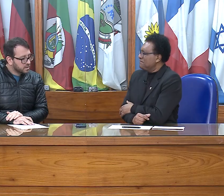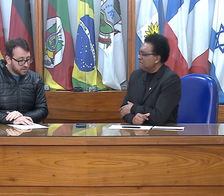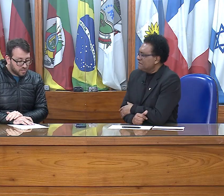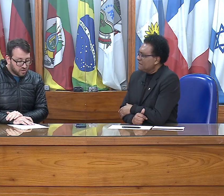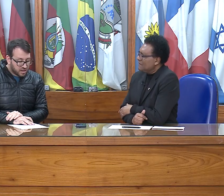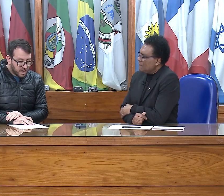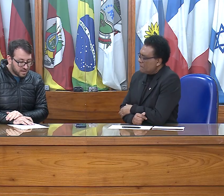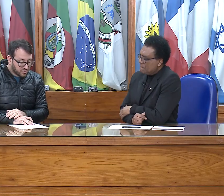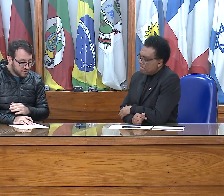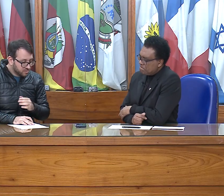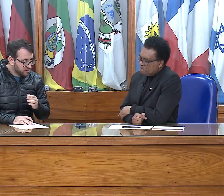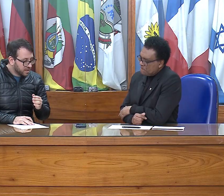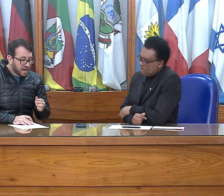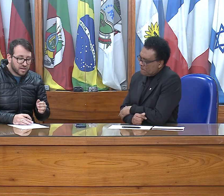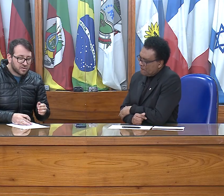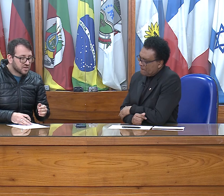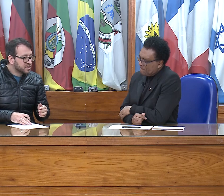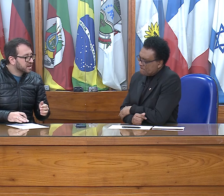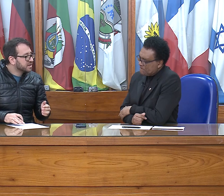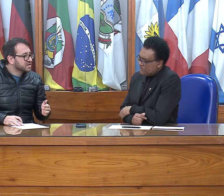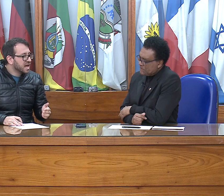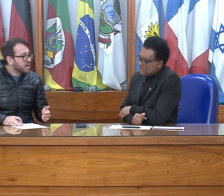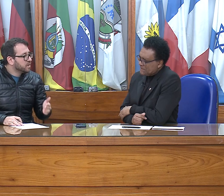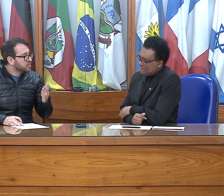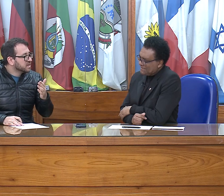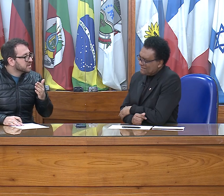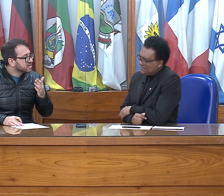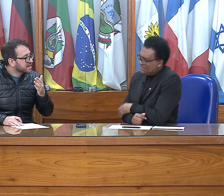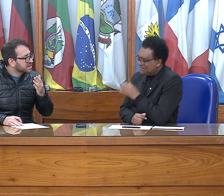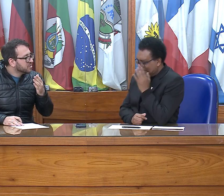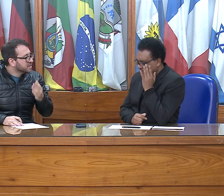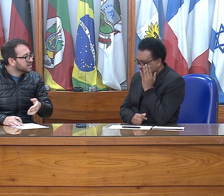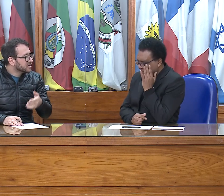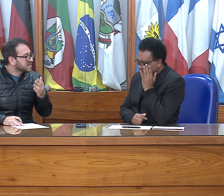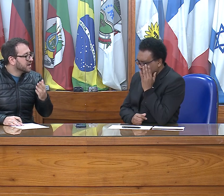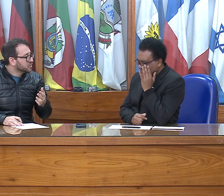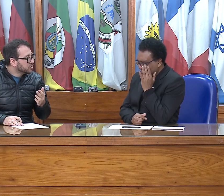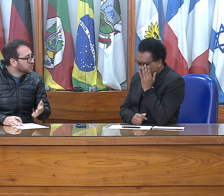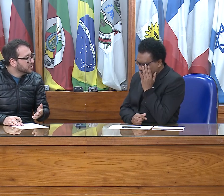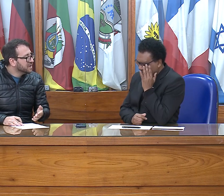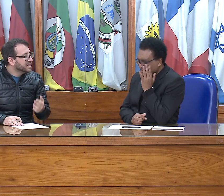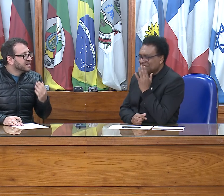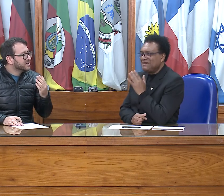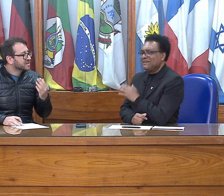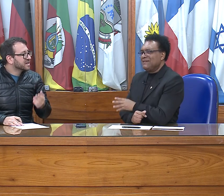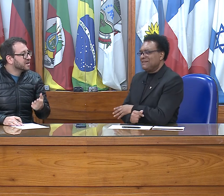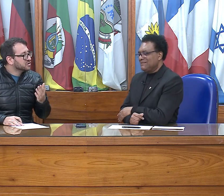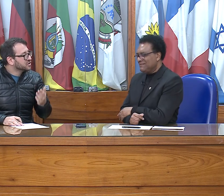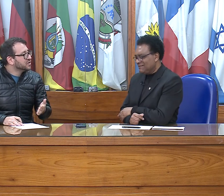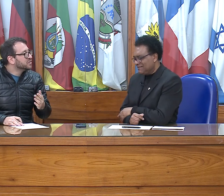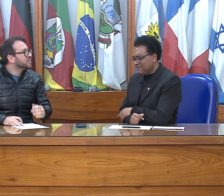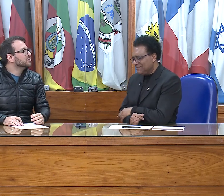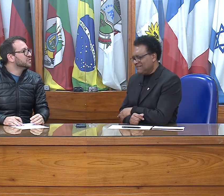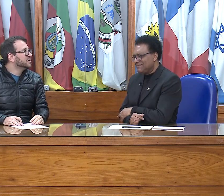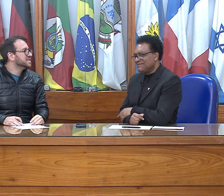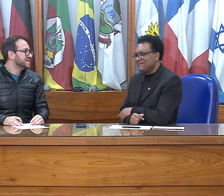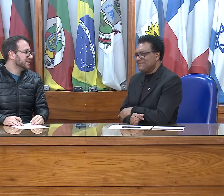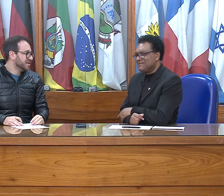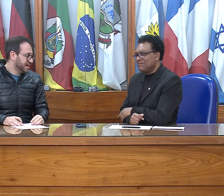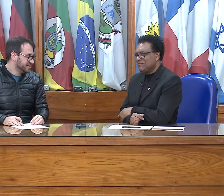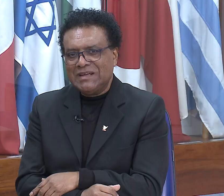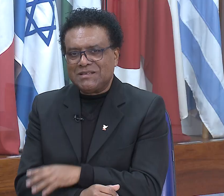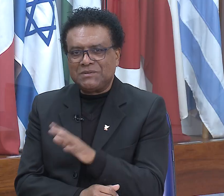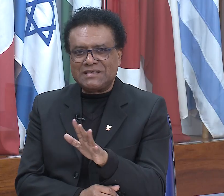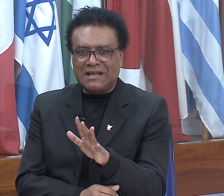lembra Paulo Ricardo e um recado que o senhor queira deixar para a população que está nos acompanhando o nosso canal no YouTube no nosso canal 18.2